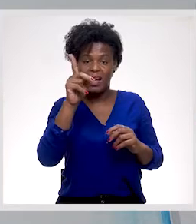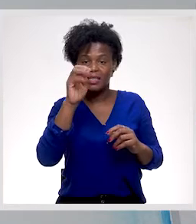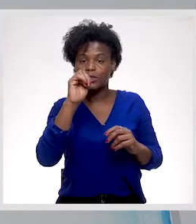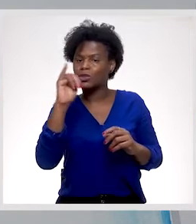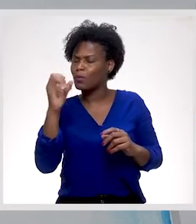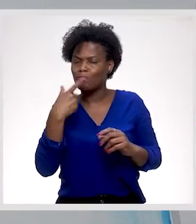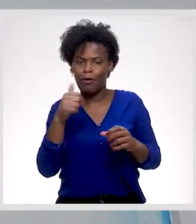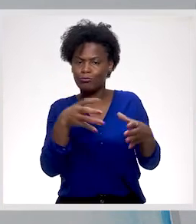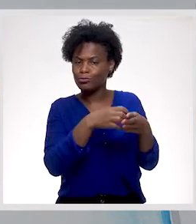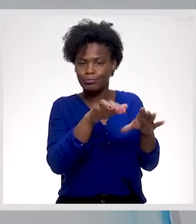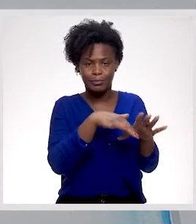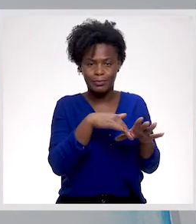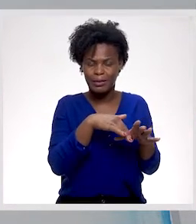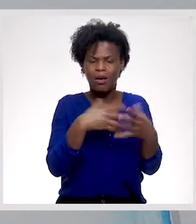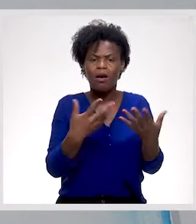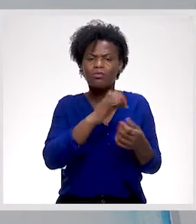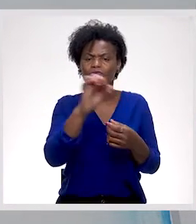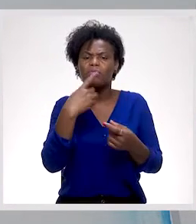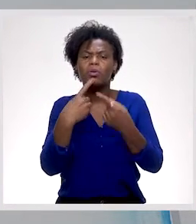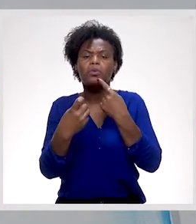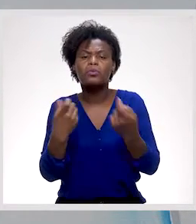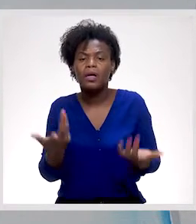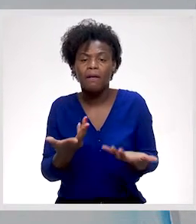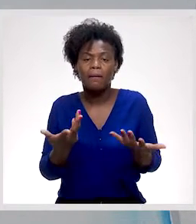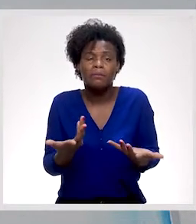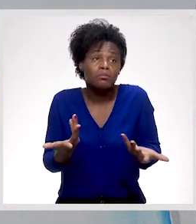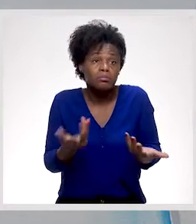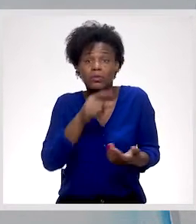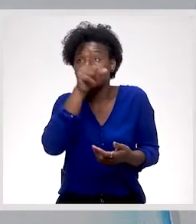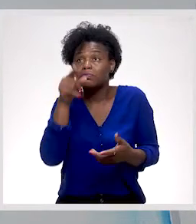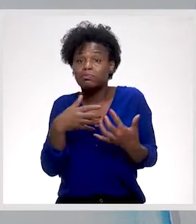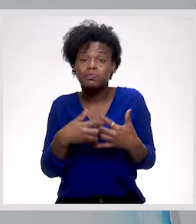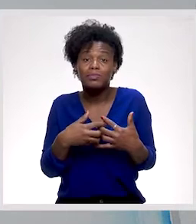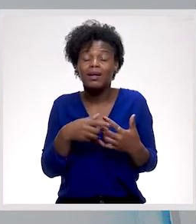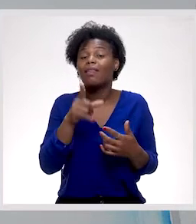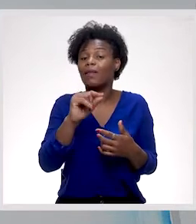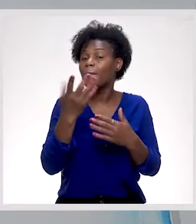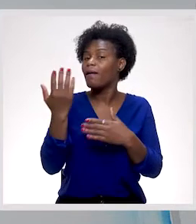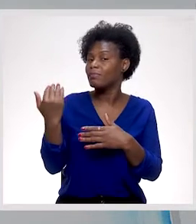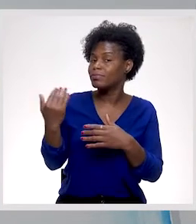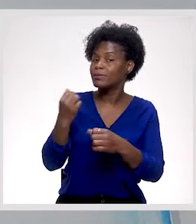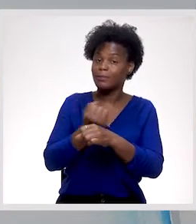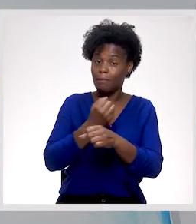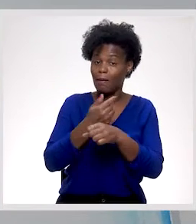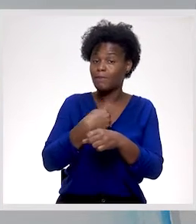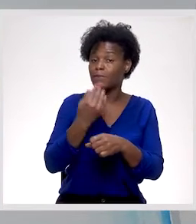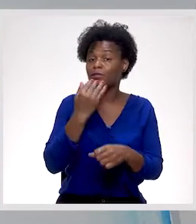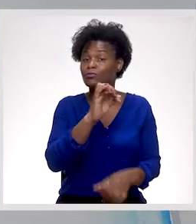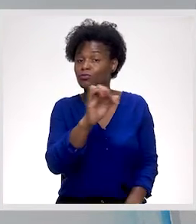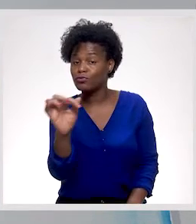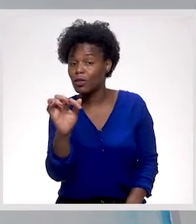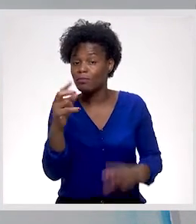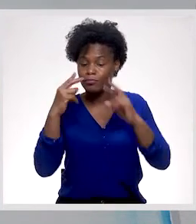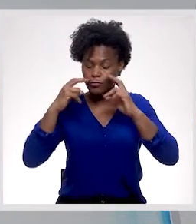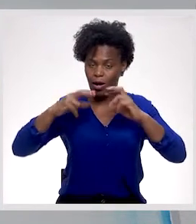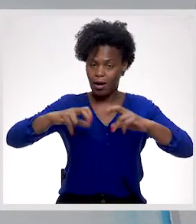questionar. E foi trabalho que eu mandei investigar